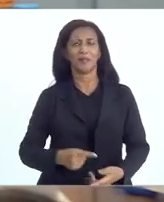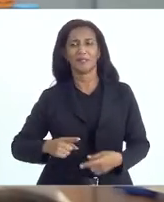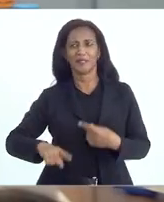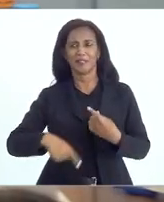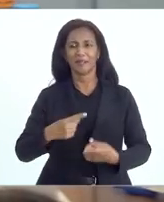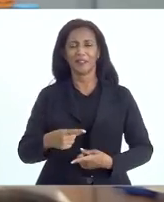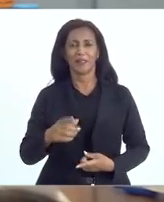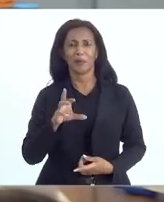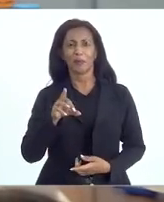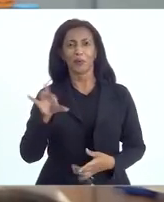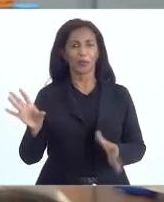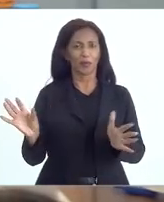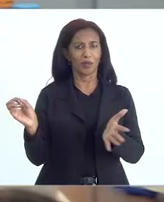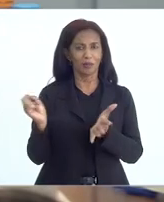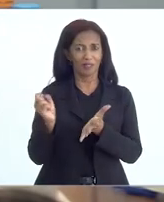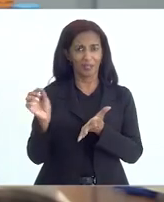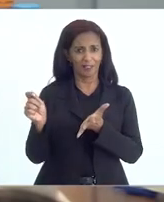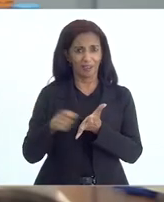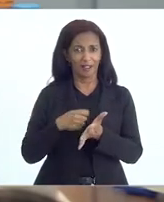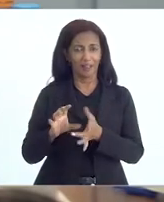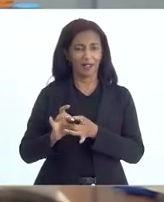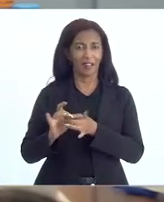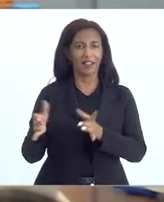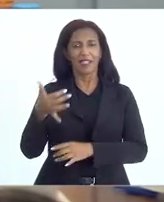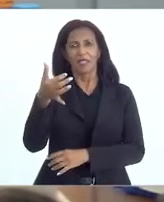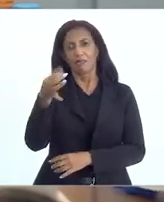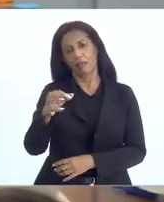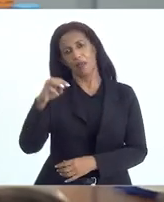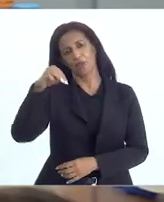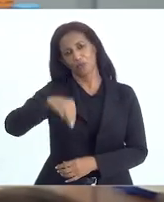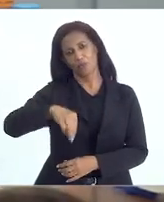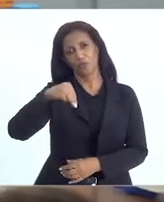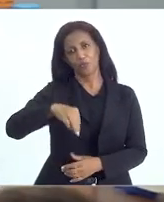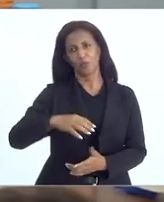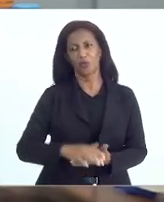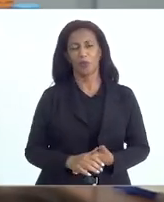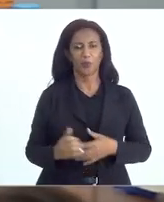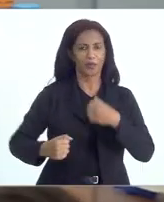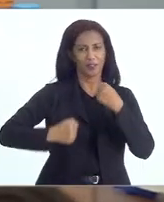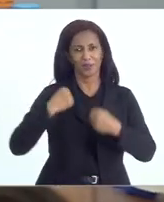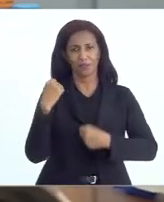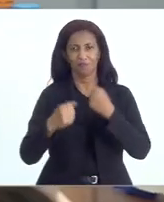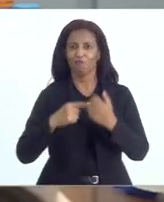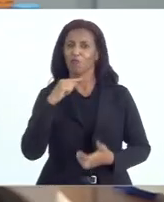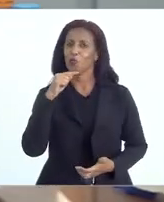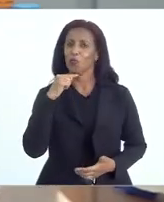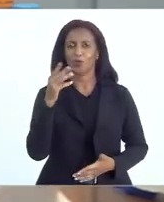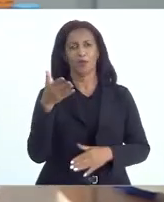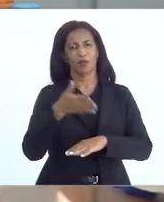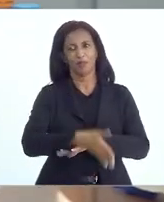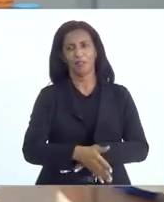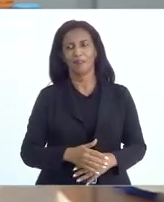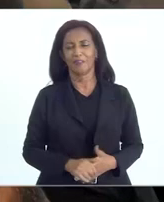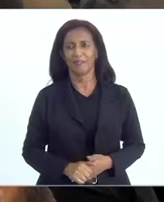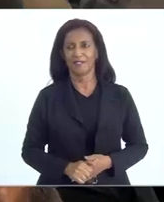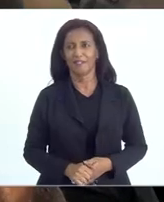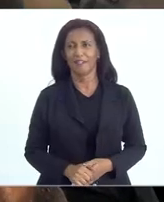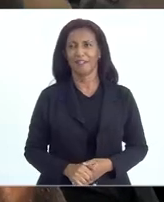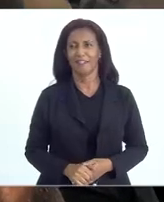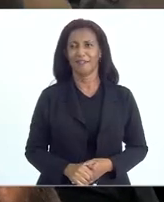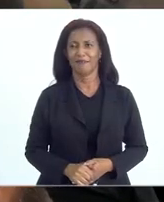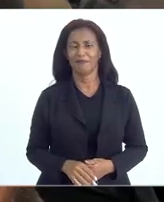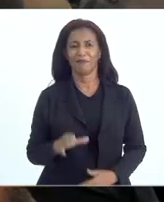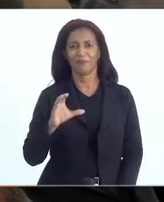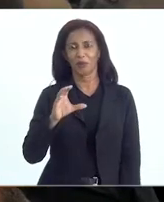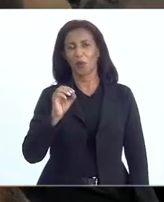depois do canal ter autorizado o curso ele por 10 minutos e depois dessa maratona não consigo entrar eu coloquei a mulher